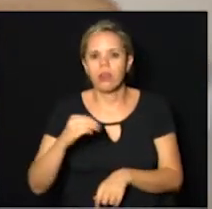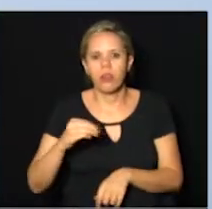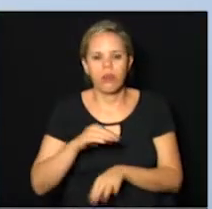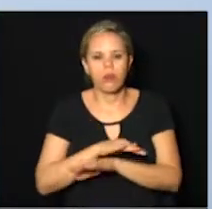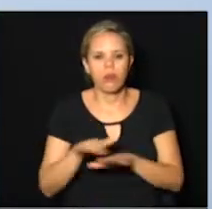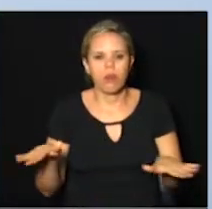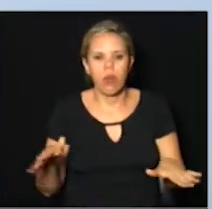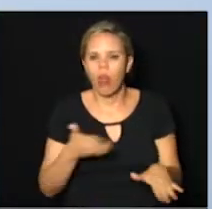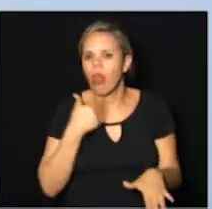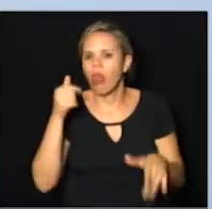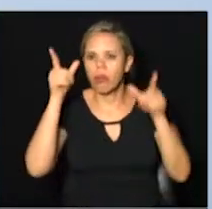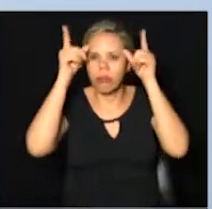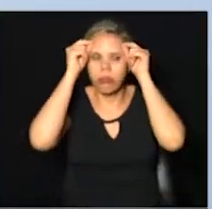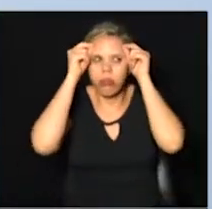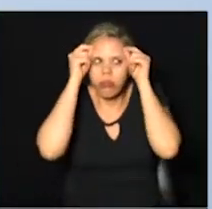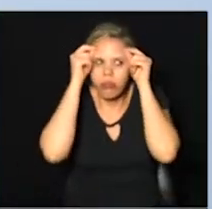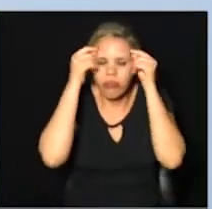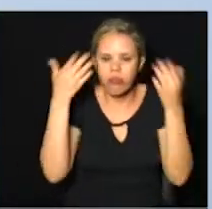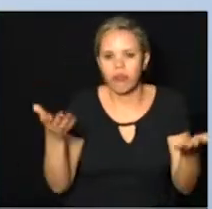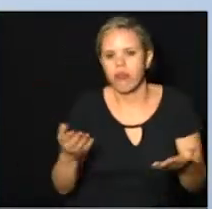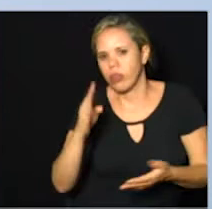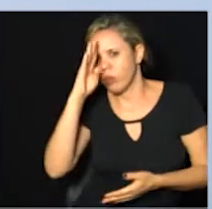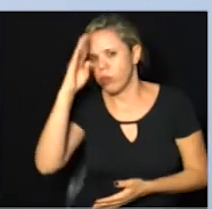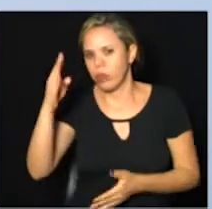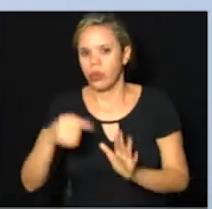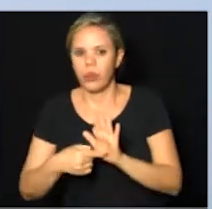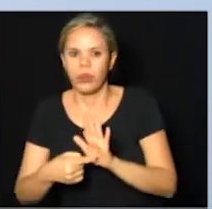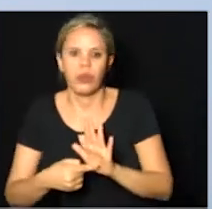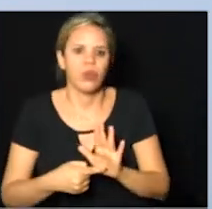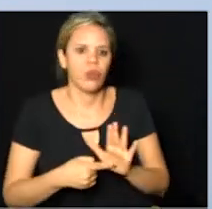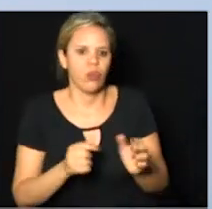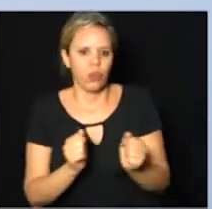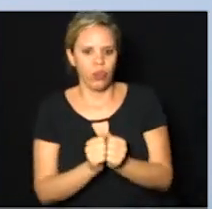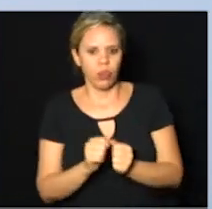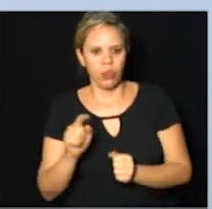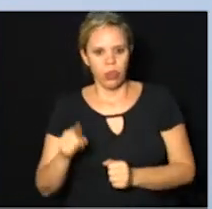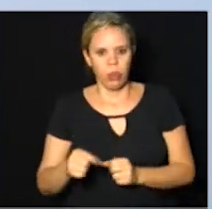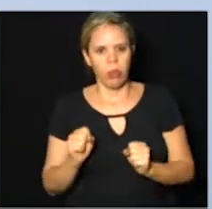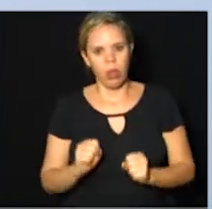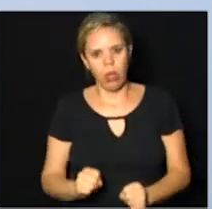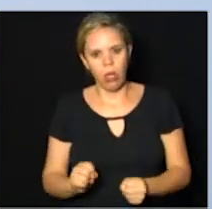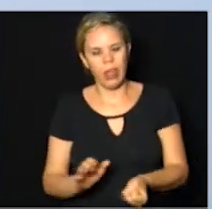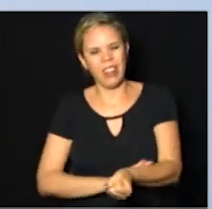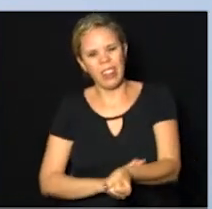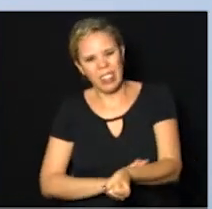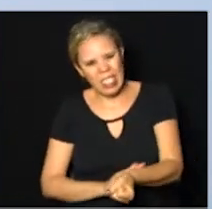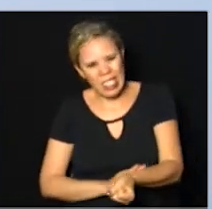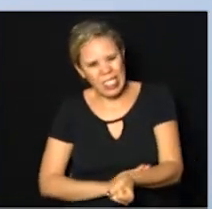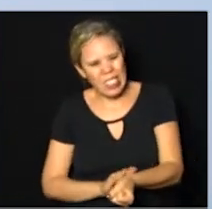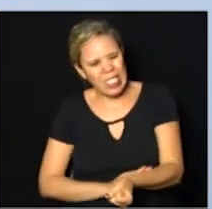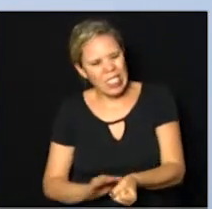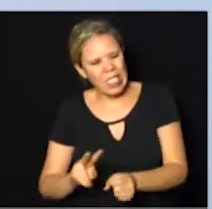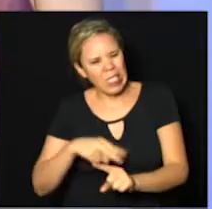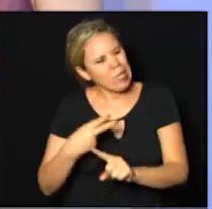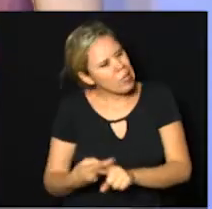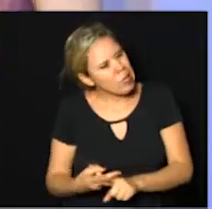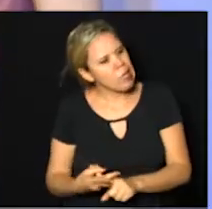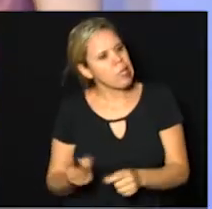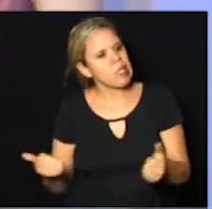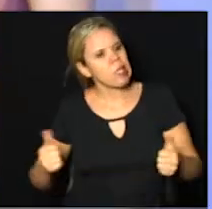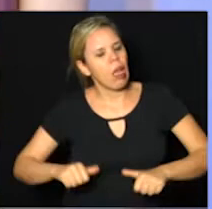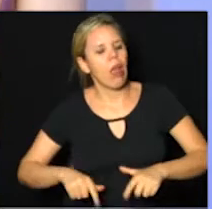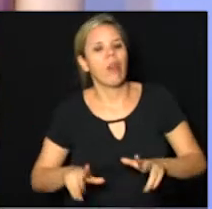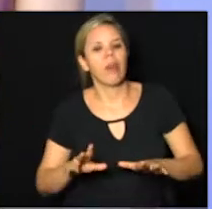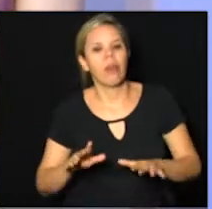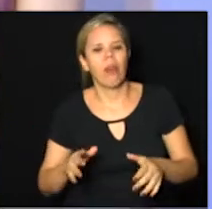e depois melhora. Esse é o principal sintoma. Junto com isso, pode vir irritabilidade, ela fica mais irritada, às